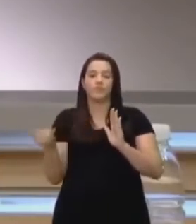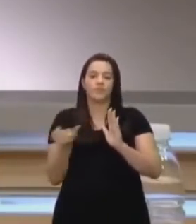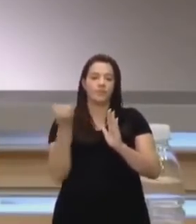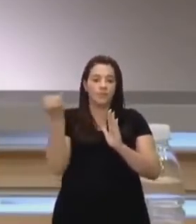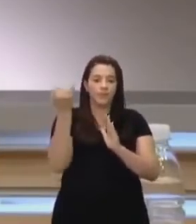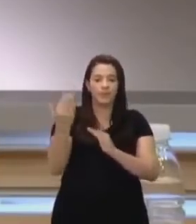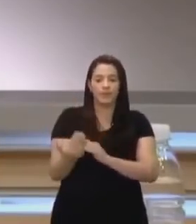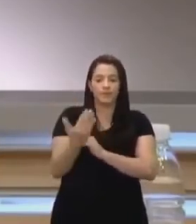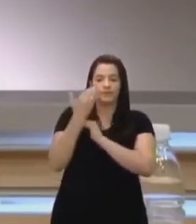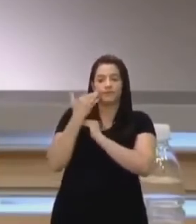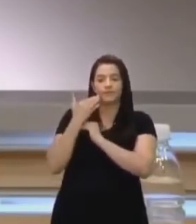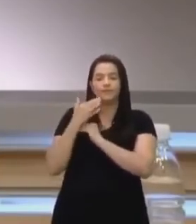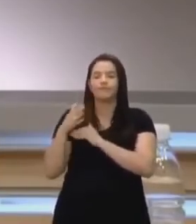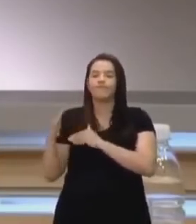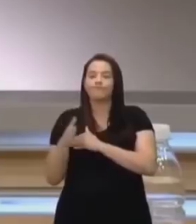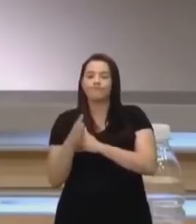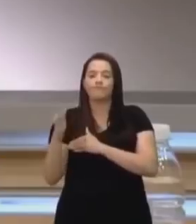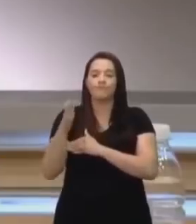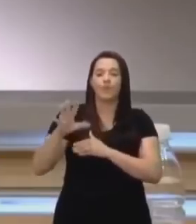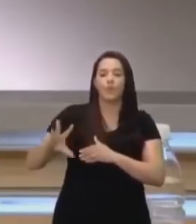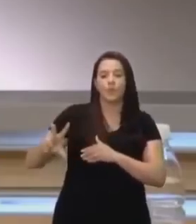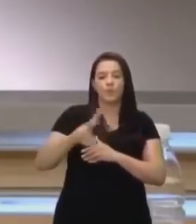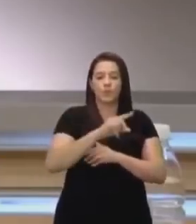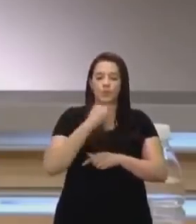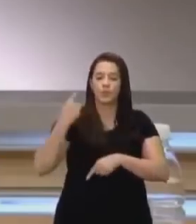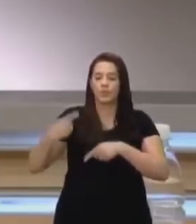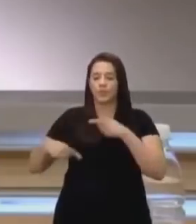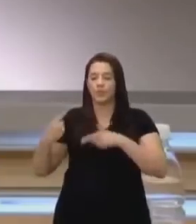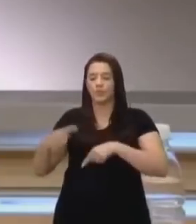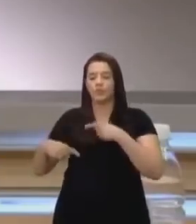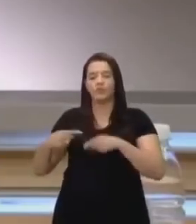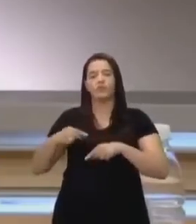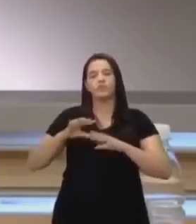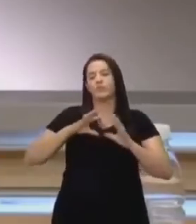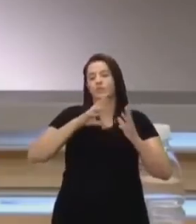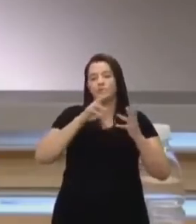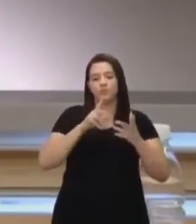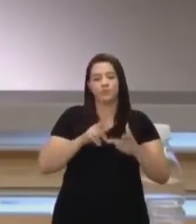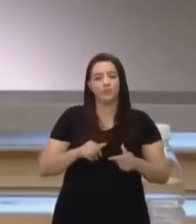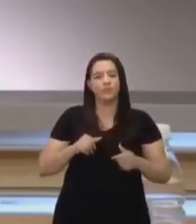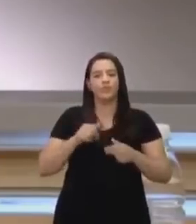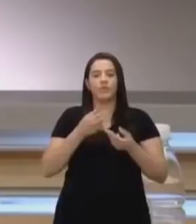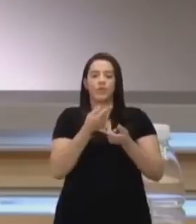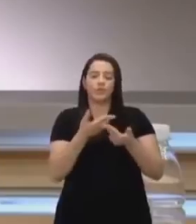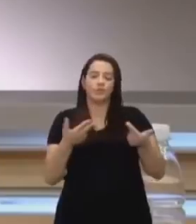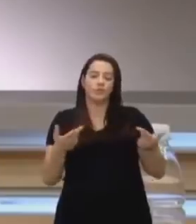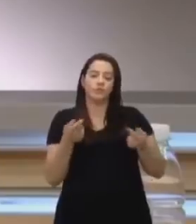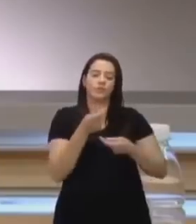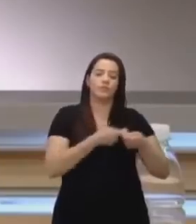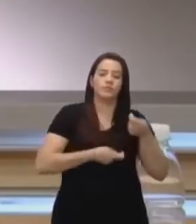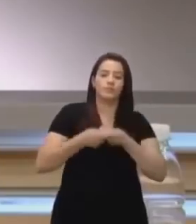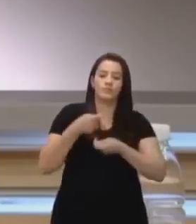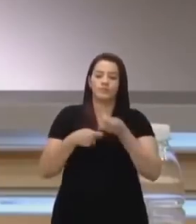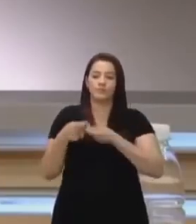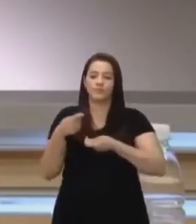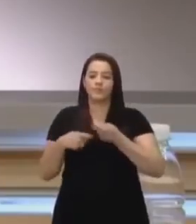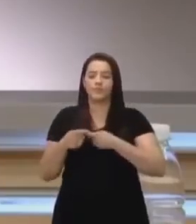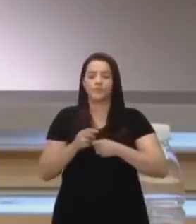para direcionar toda uma política nacional, estadual, os recursos financeiros